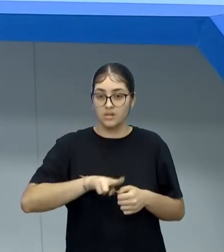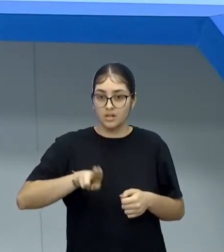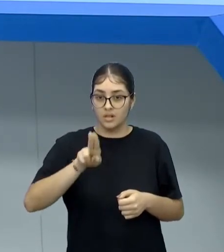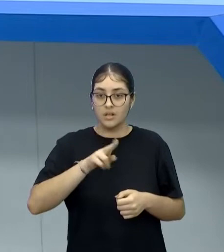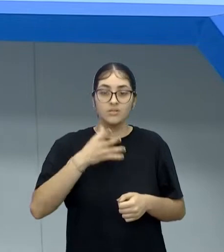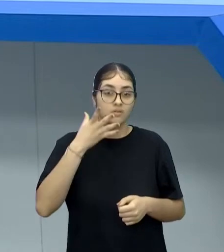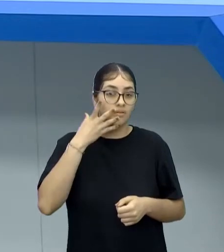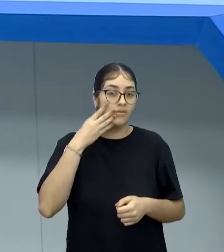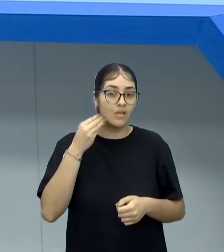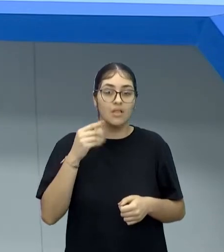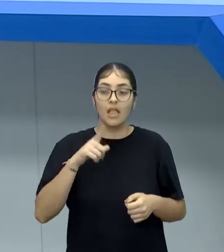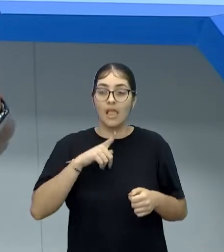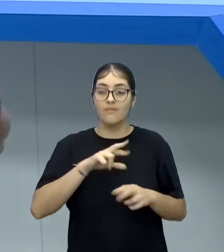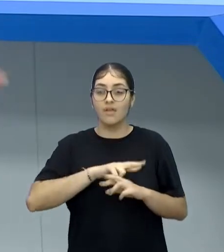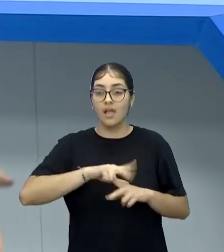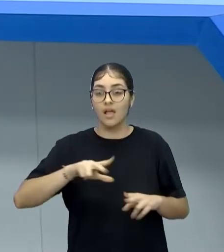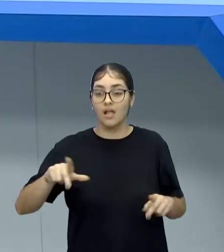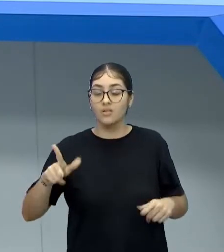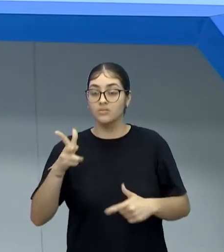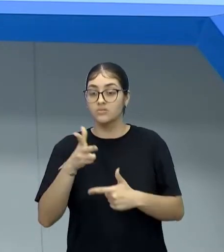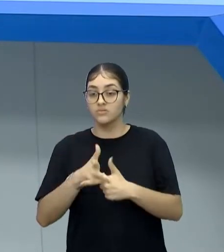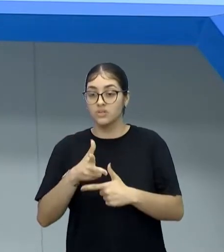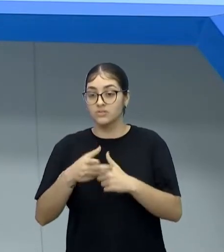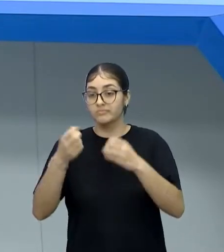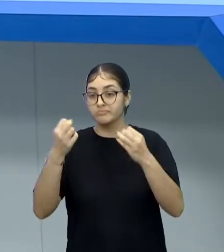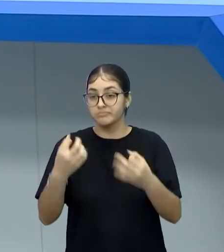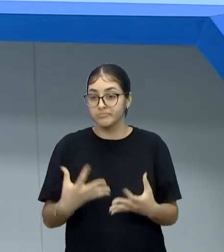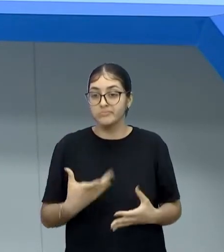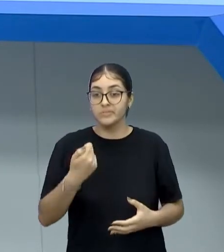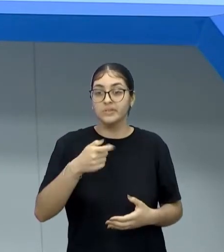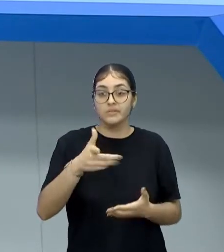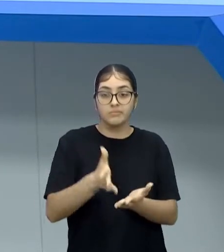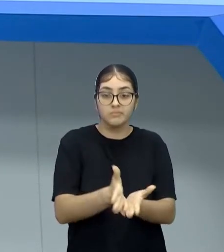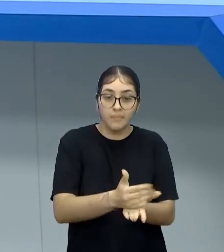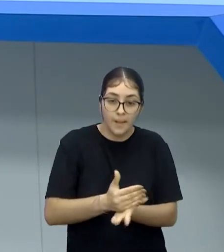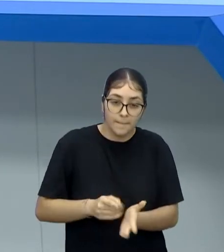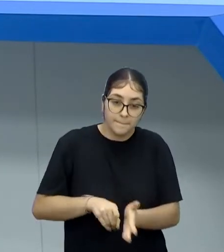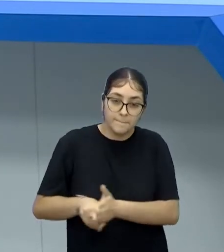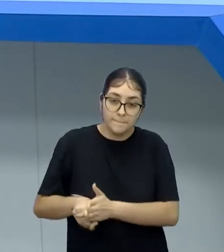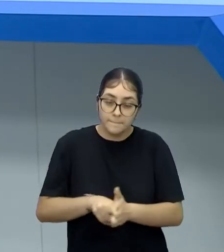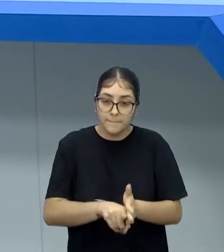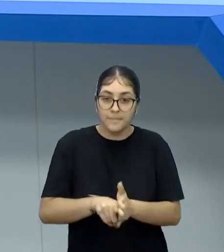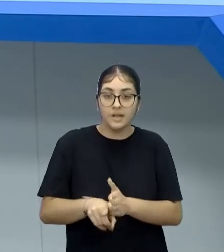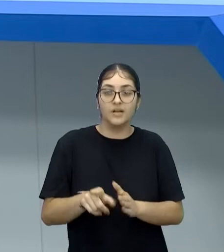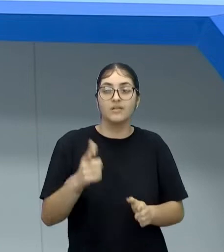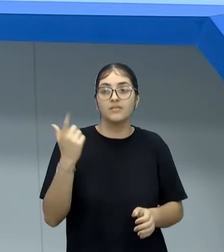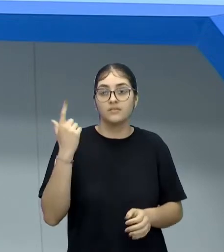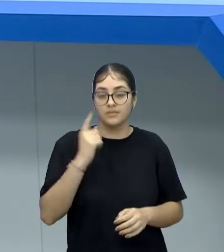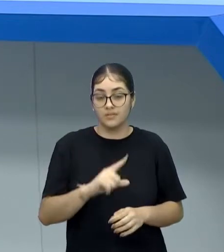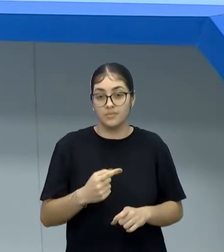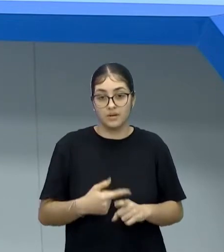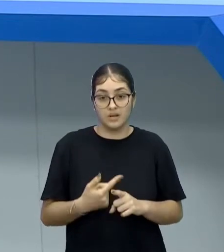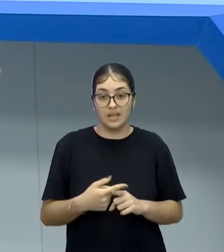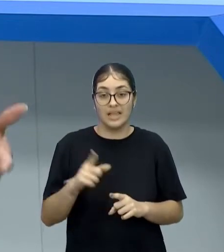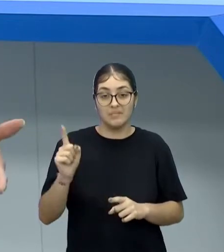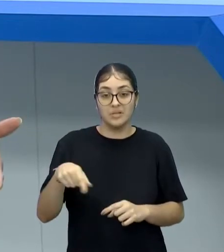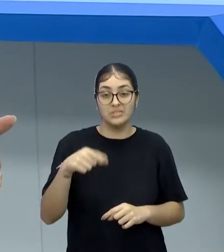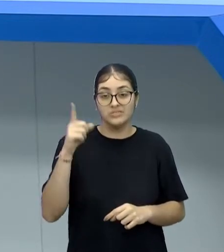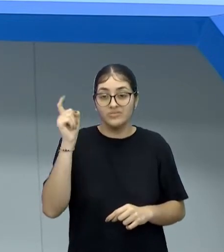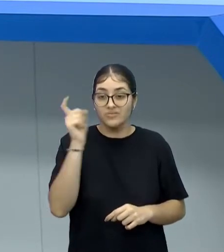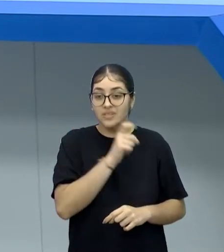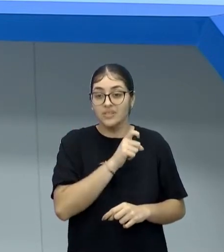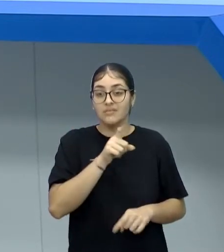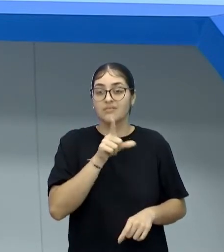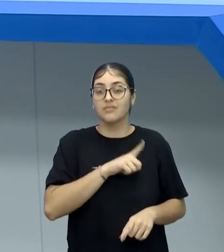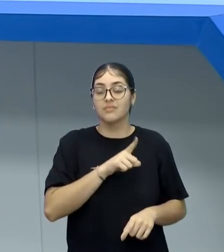tem vários vídeos explicando. Você vai ter que fazer uma curadoria aí para escolher um vídeo mais acessível, porque pode ser complicado, tem